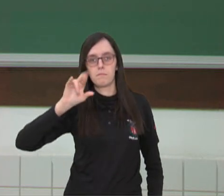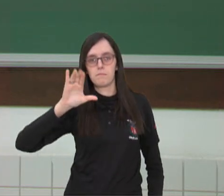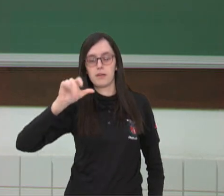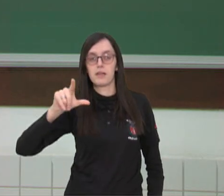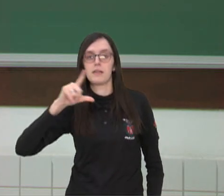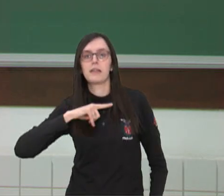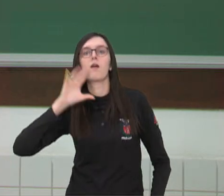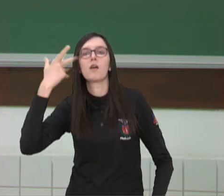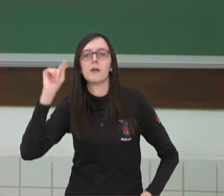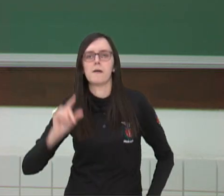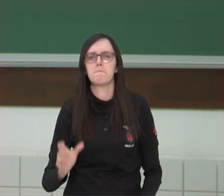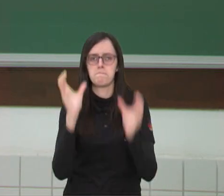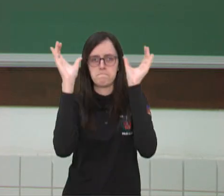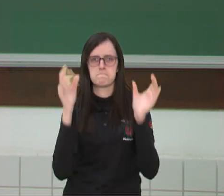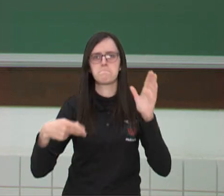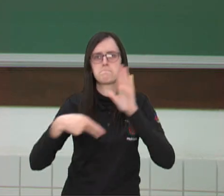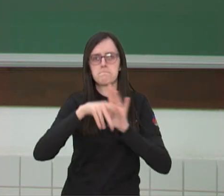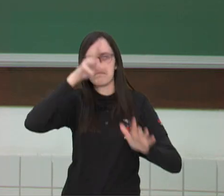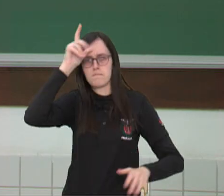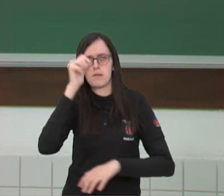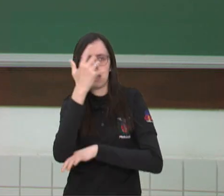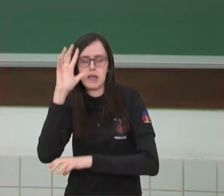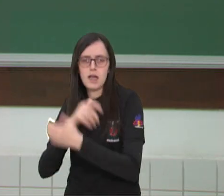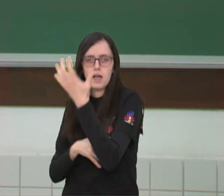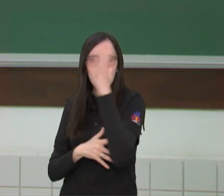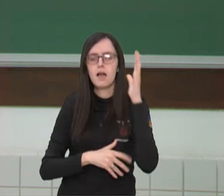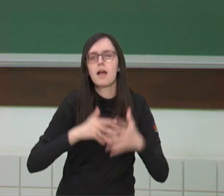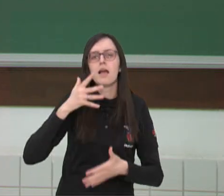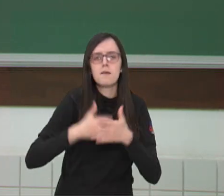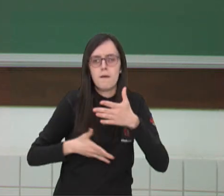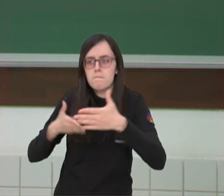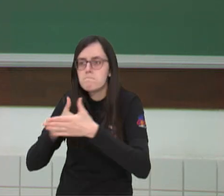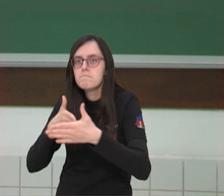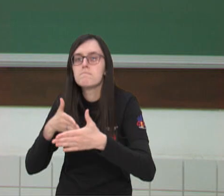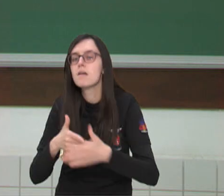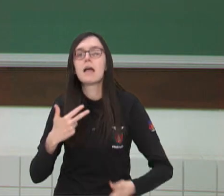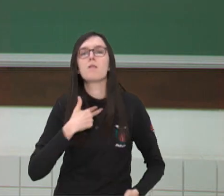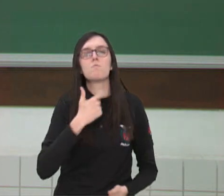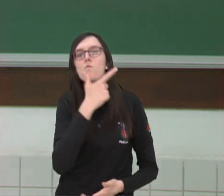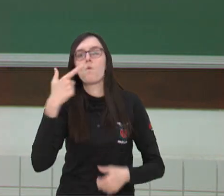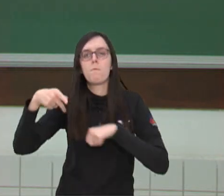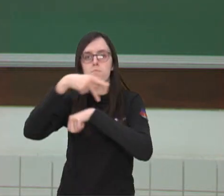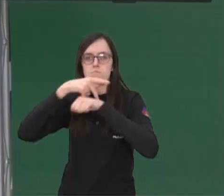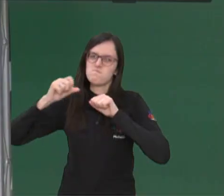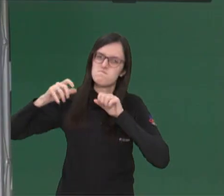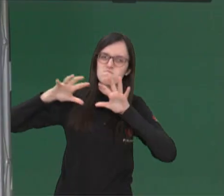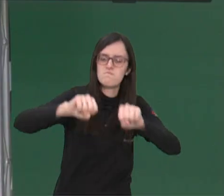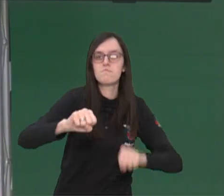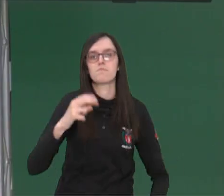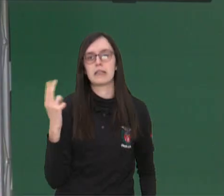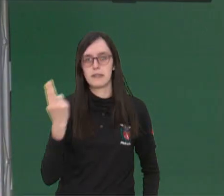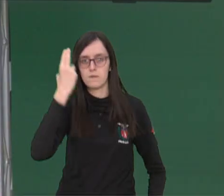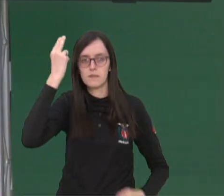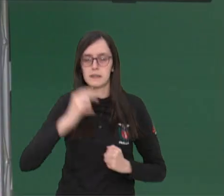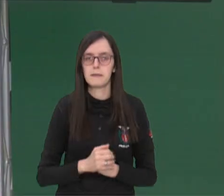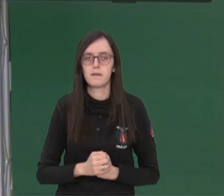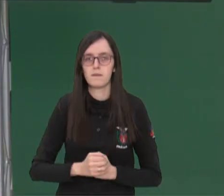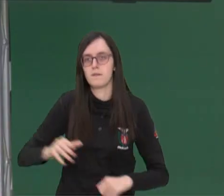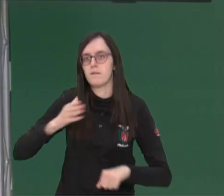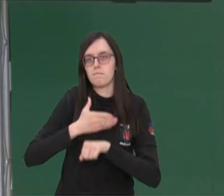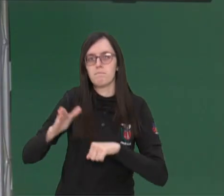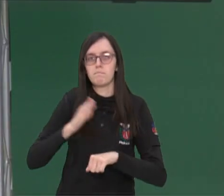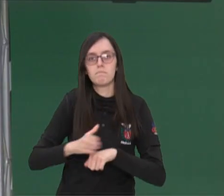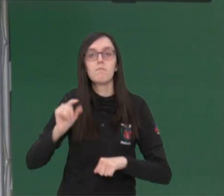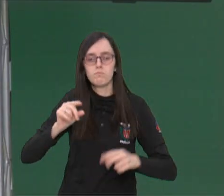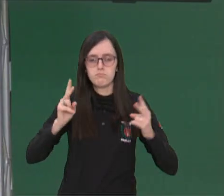na Amazônia com o objetivo mais básico, impedir que outros países invadam essa região. Prática continuada